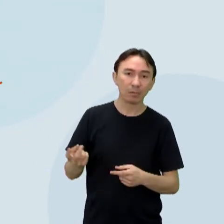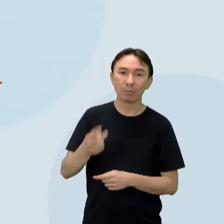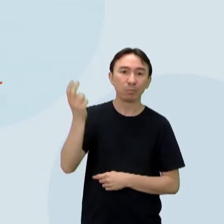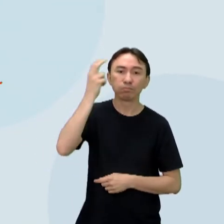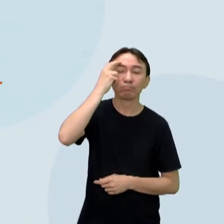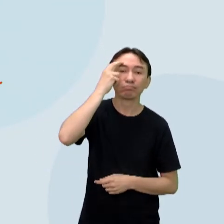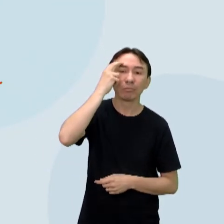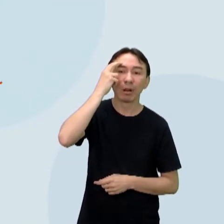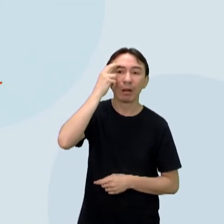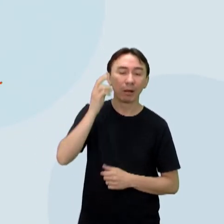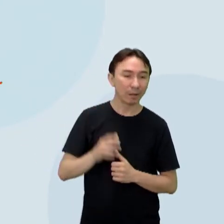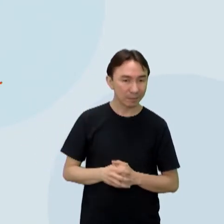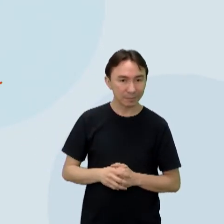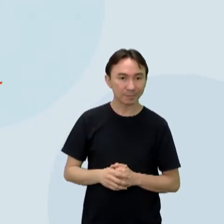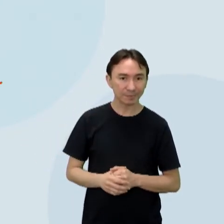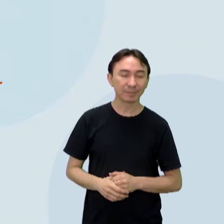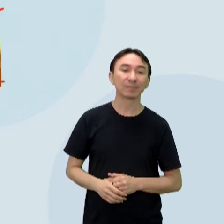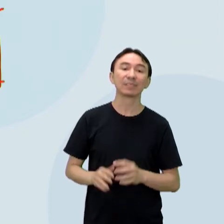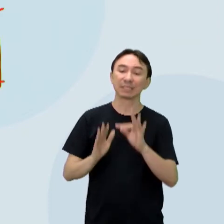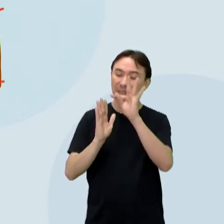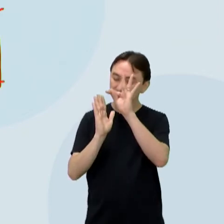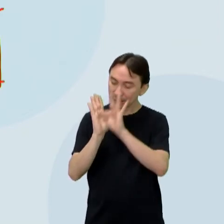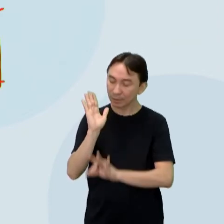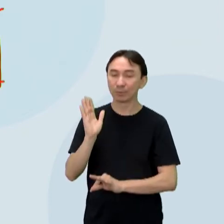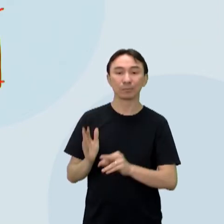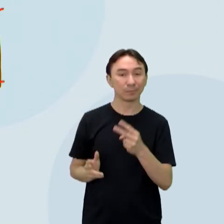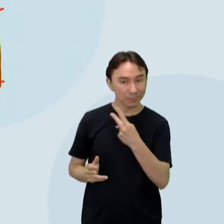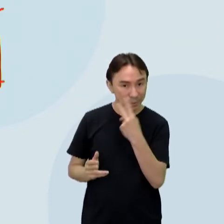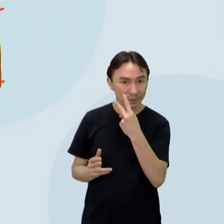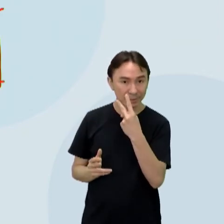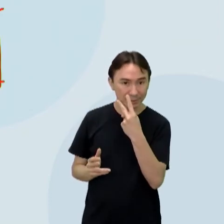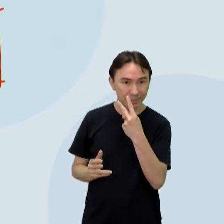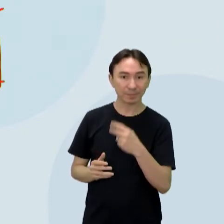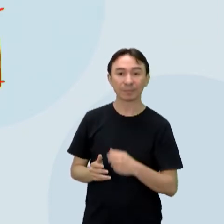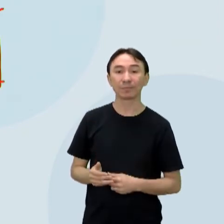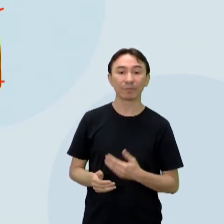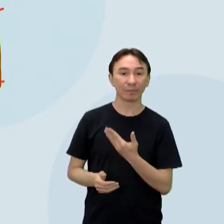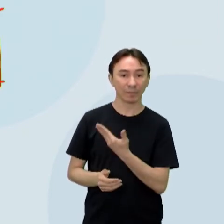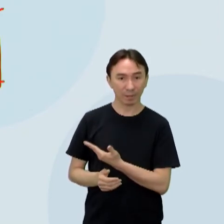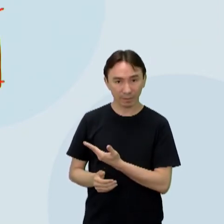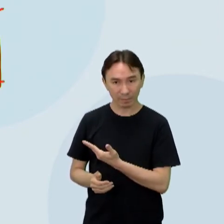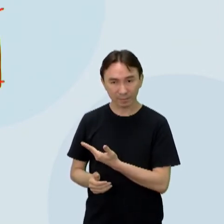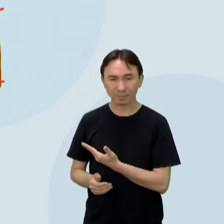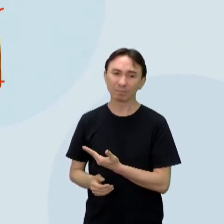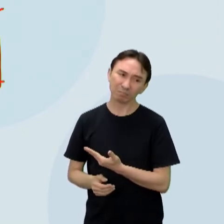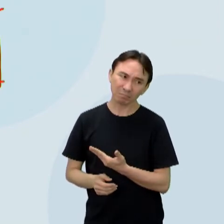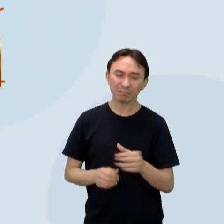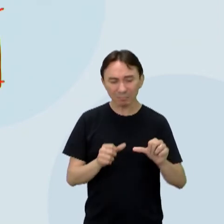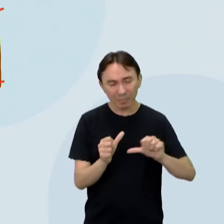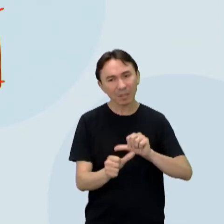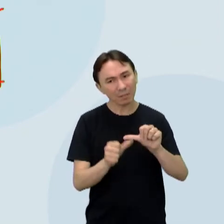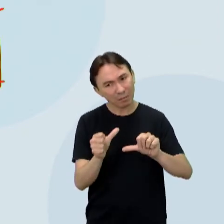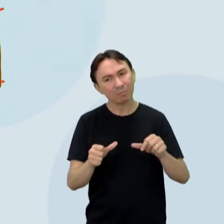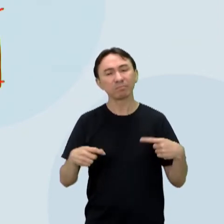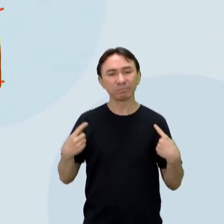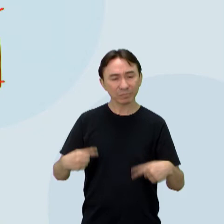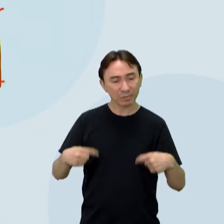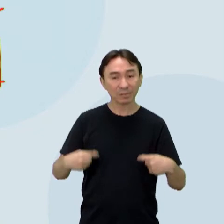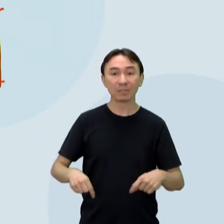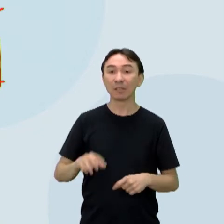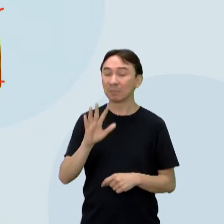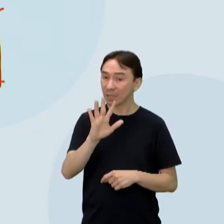cultural. E no texto 2 que também, eu li, né? Olha só, mudanças são realmente necessárias e preservarão